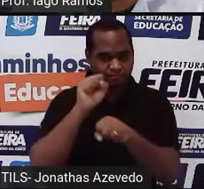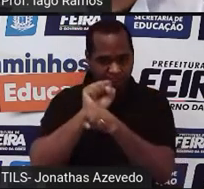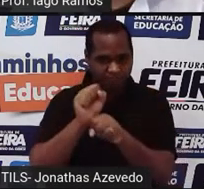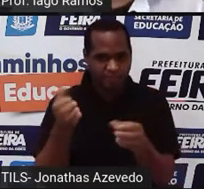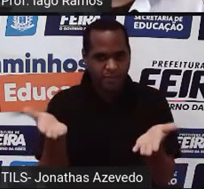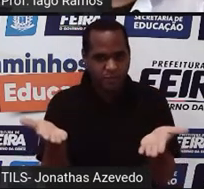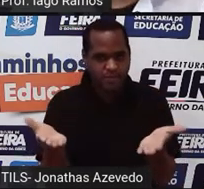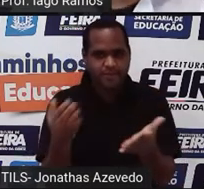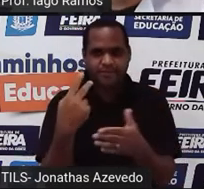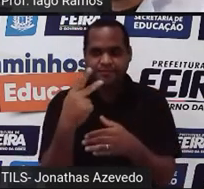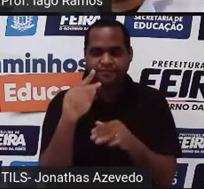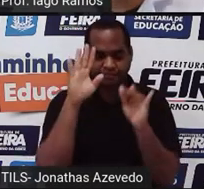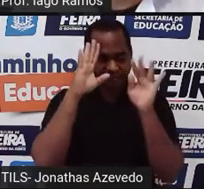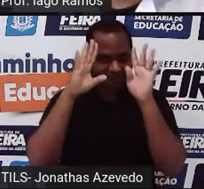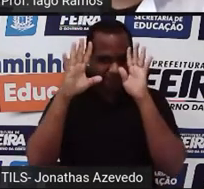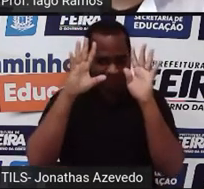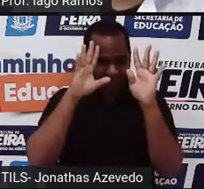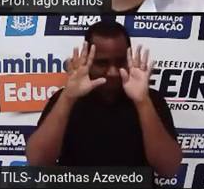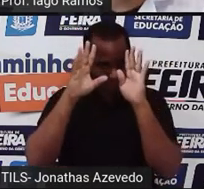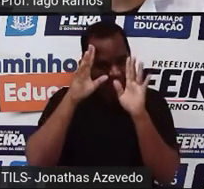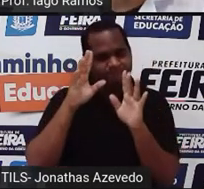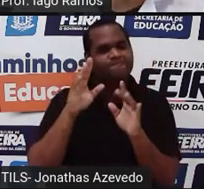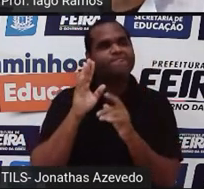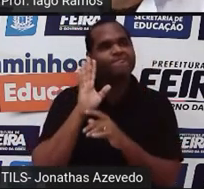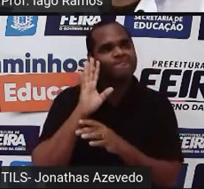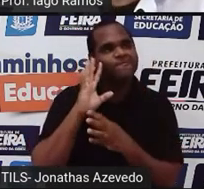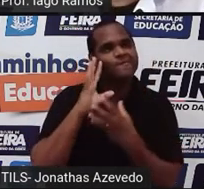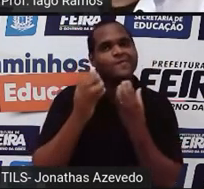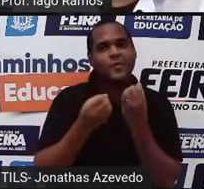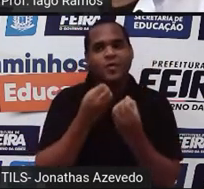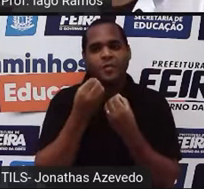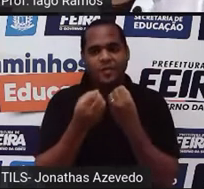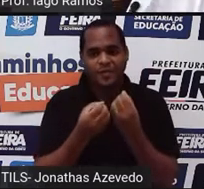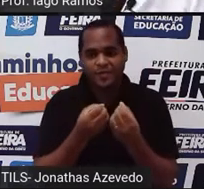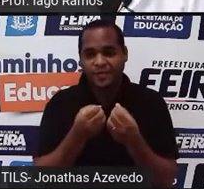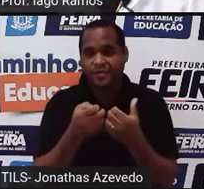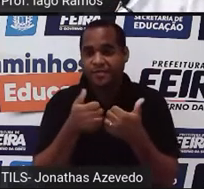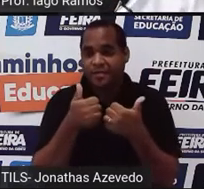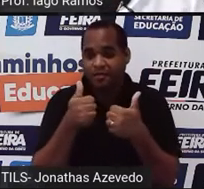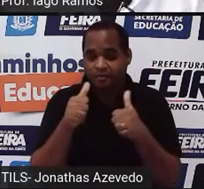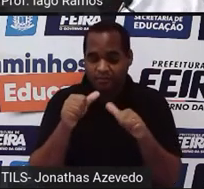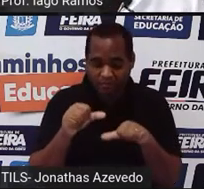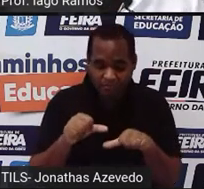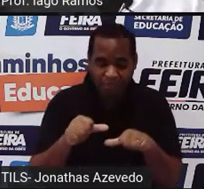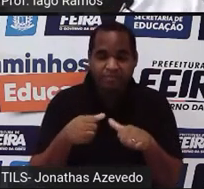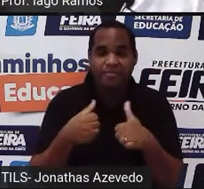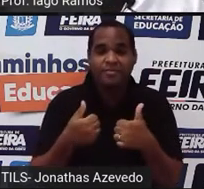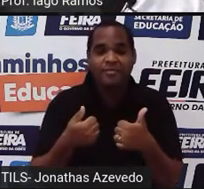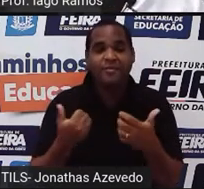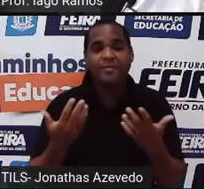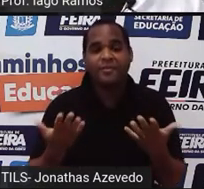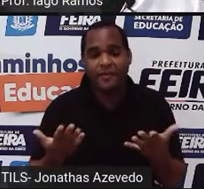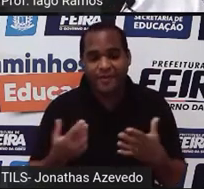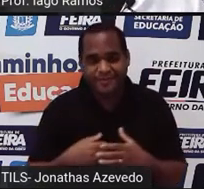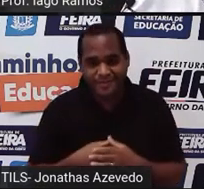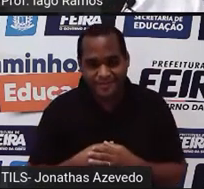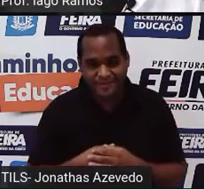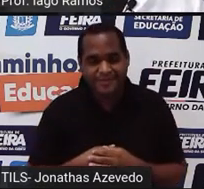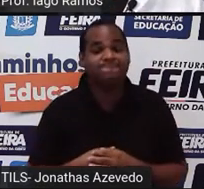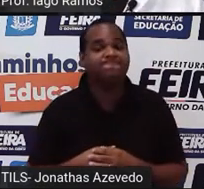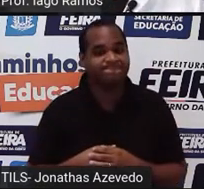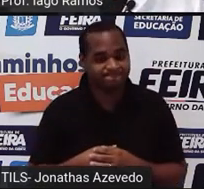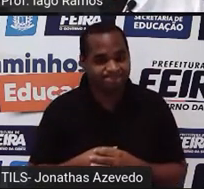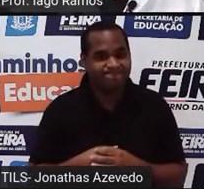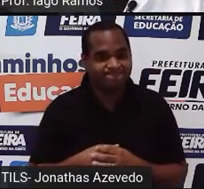pouquinho, refletir, pensar e se perguntar: até aqui,